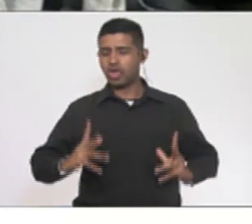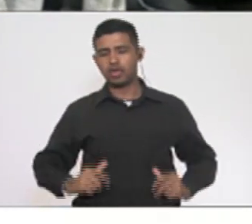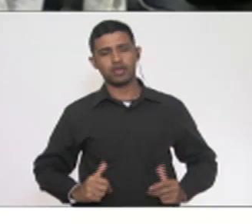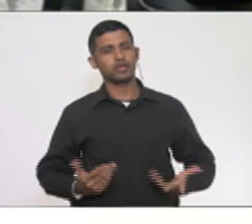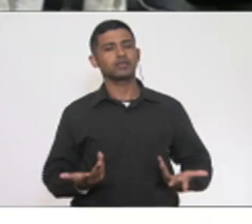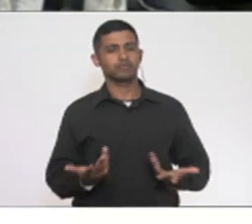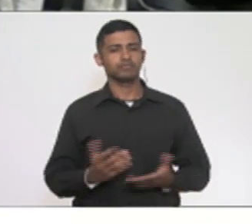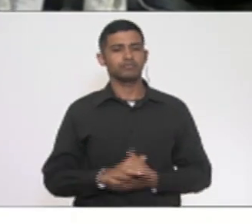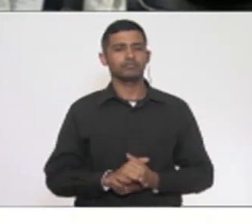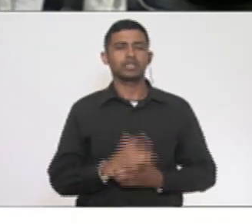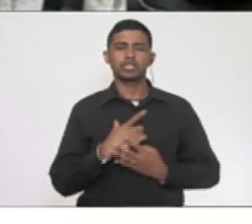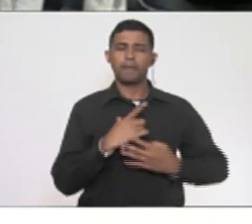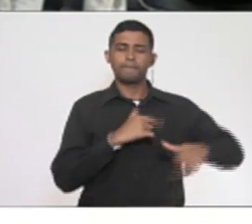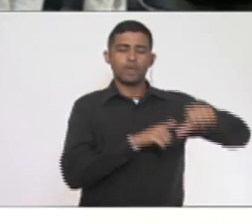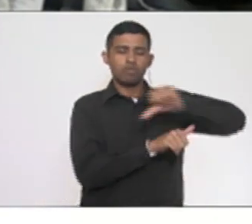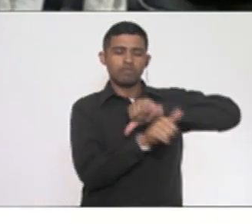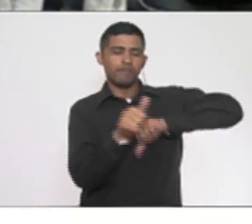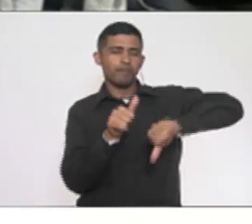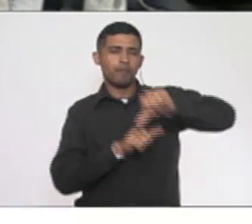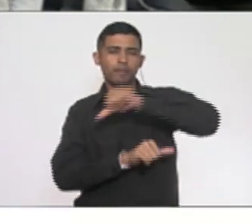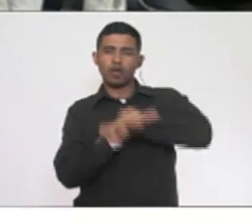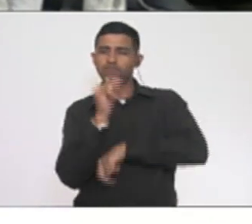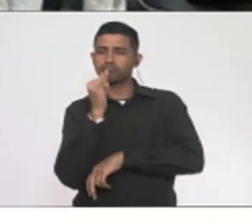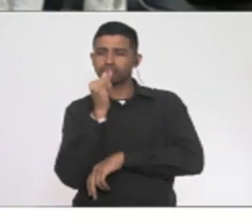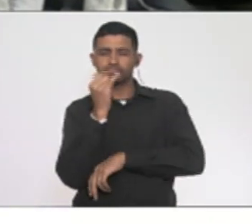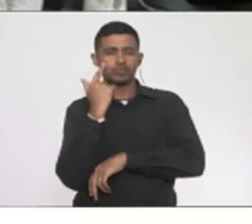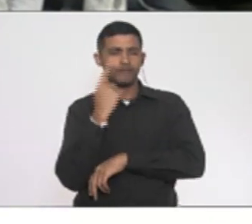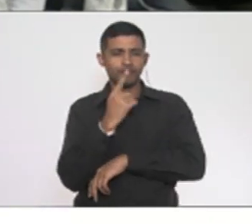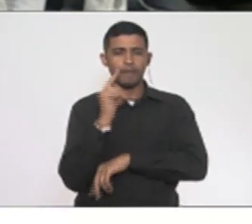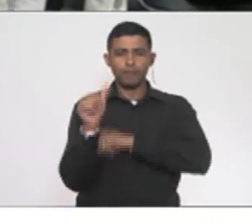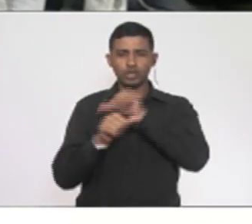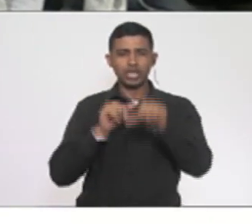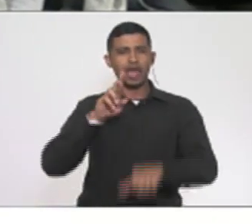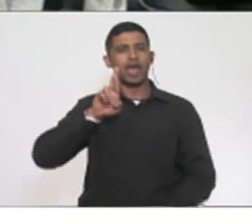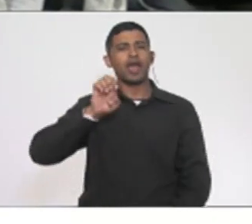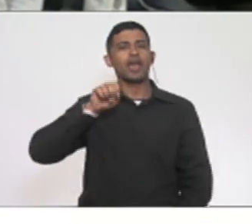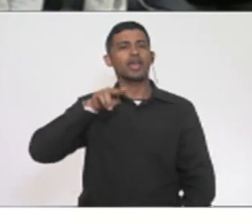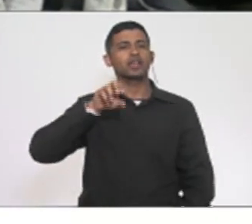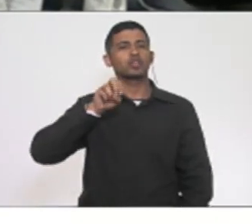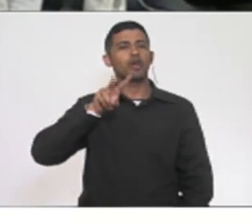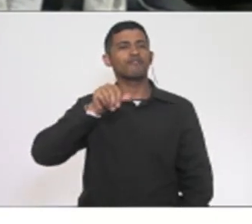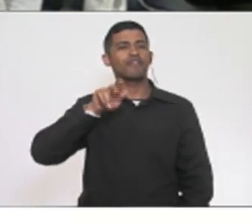o combustível da transição energética para os combustíveis renováveis, né?